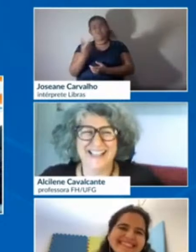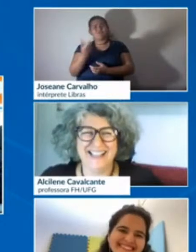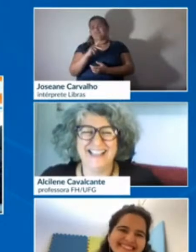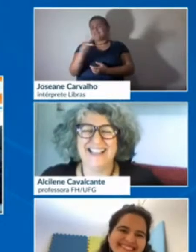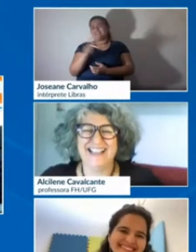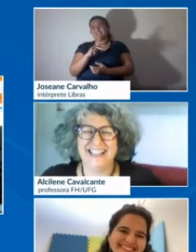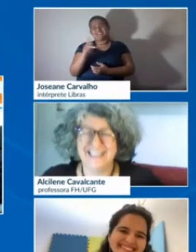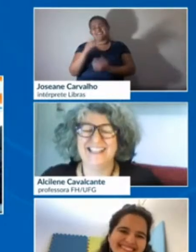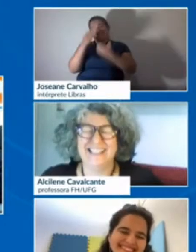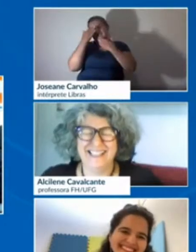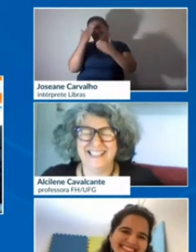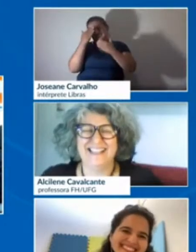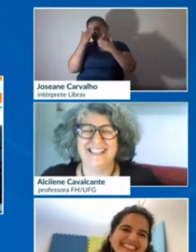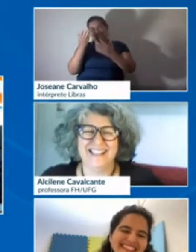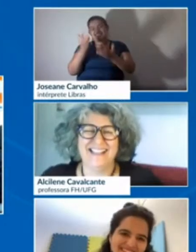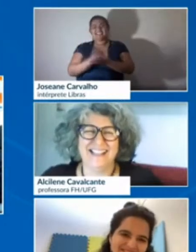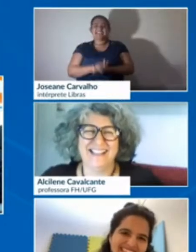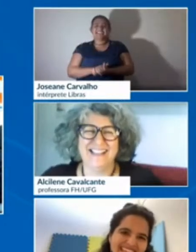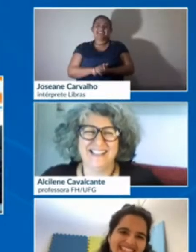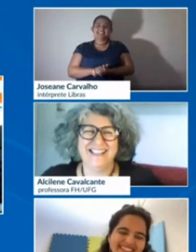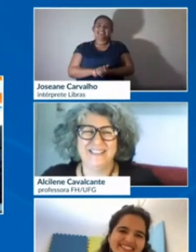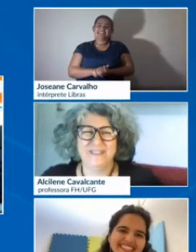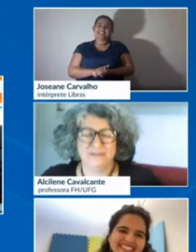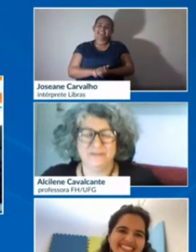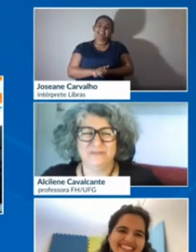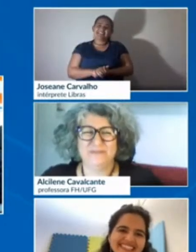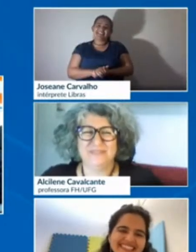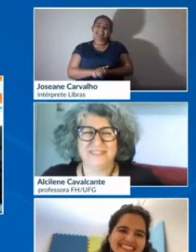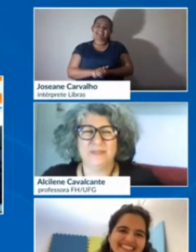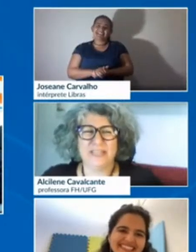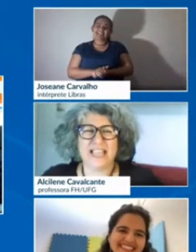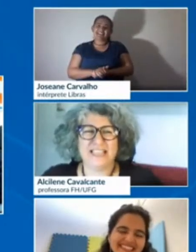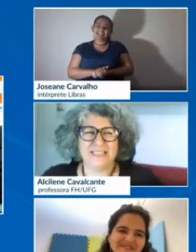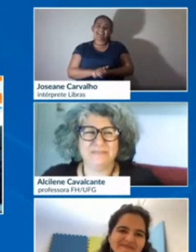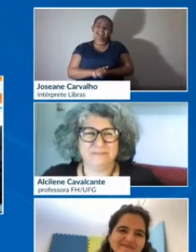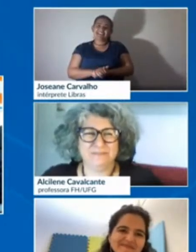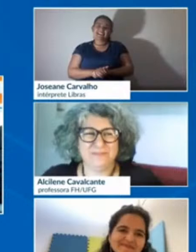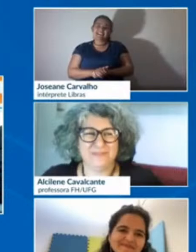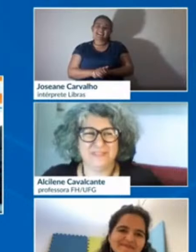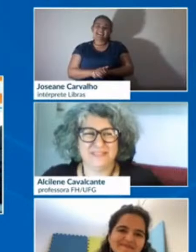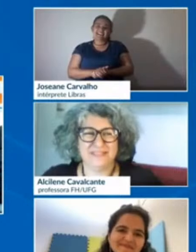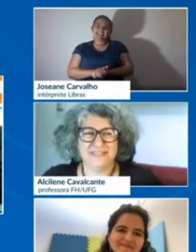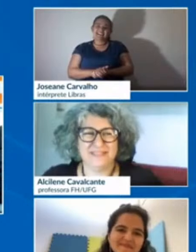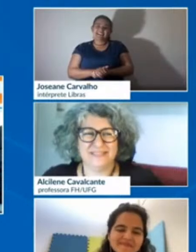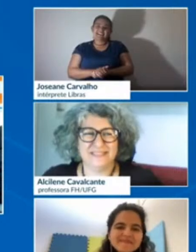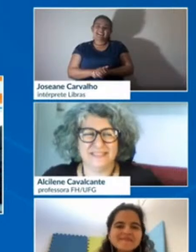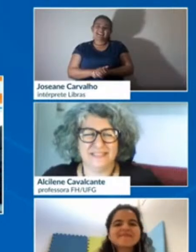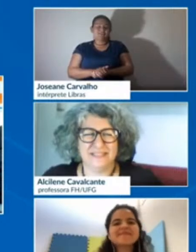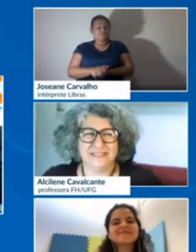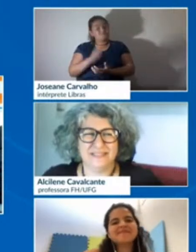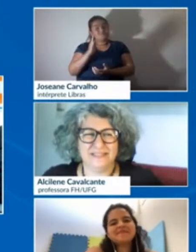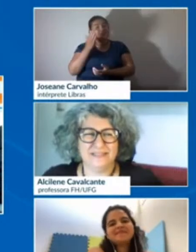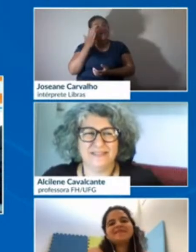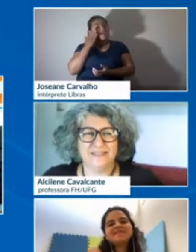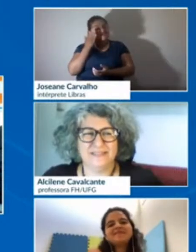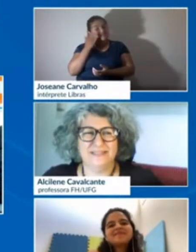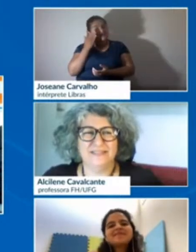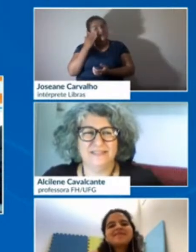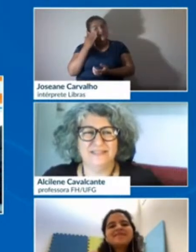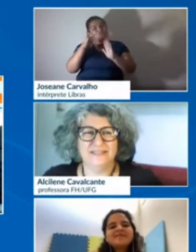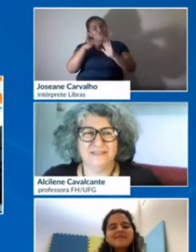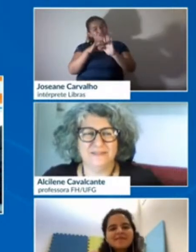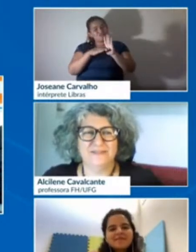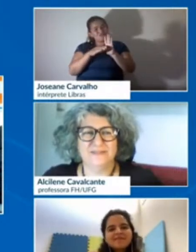de professoras. Obrigada, viu, você duas. Obrigada, Camila. Bom, você... já sabe que o nosso programa está se encerrando.